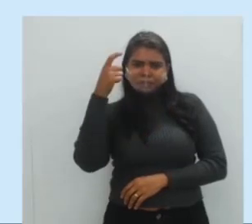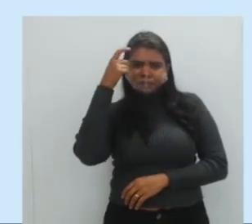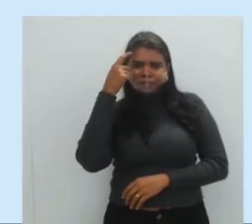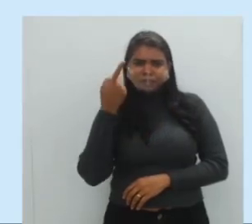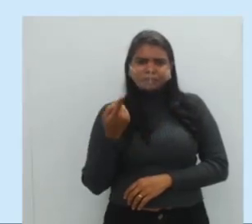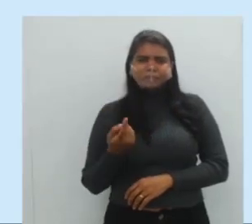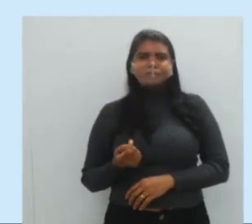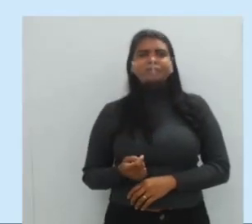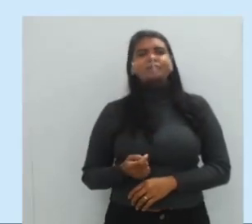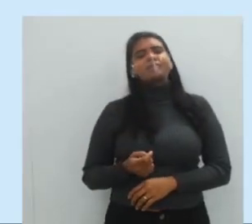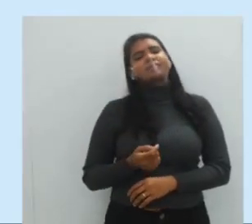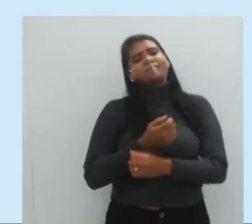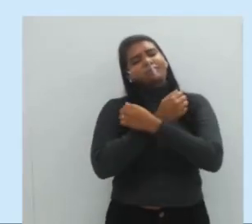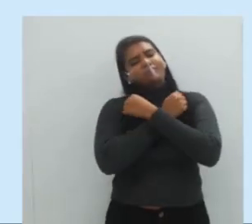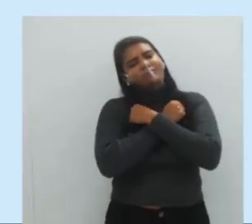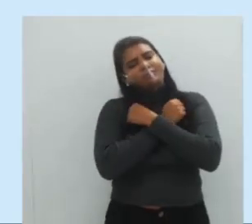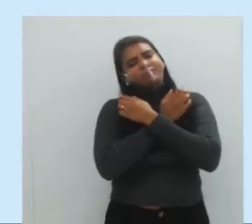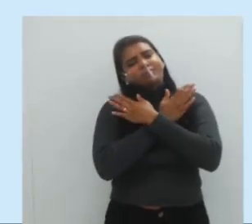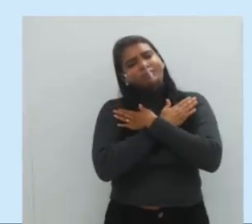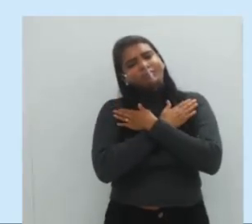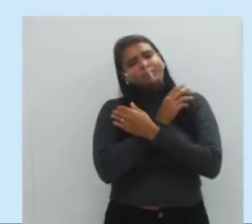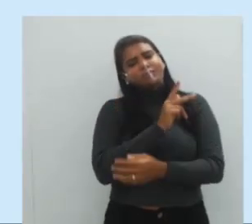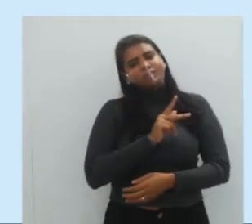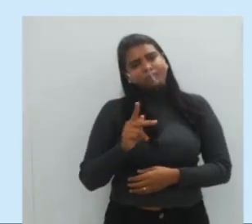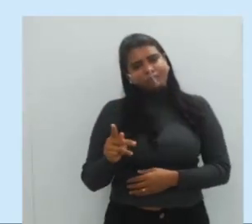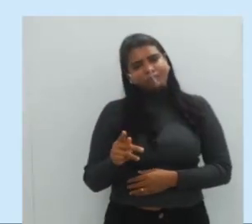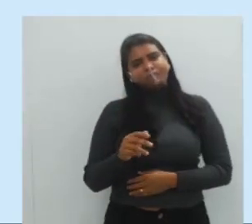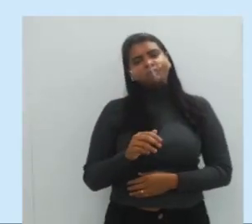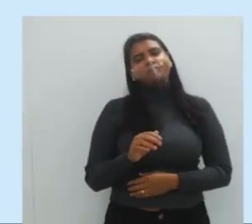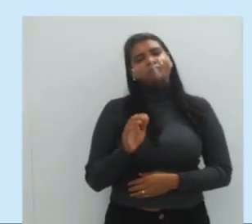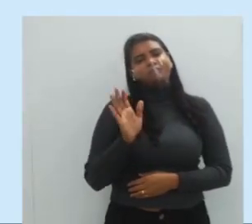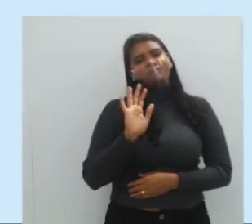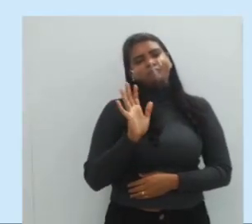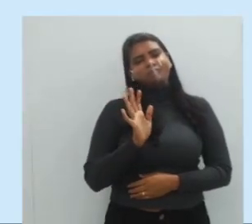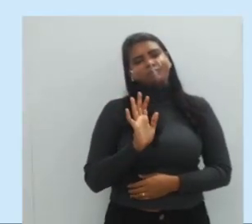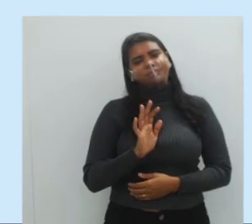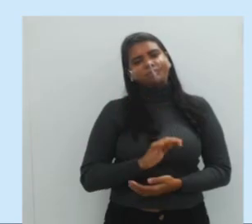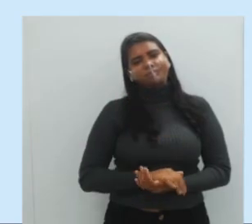ao seu pensamento. Um forte abraço do professor Robson Tavares.